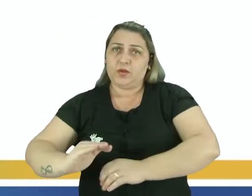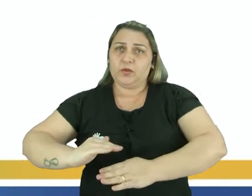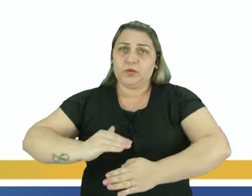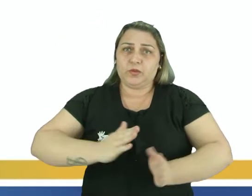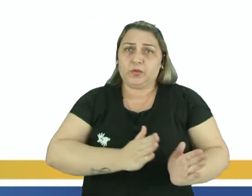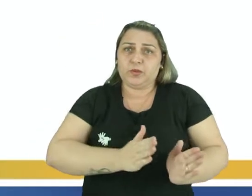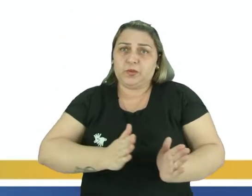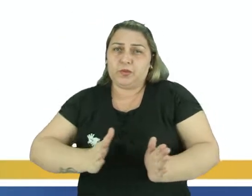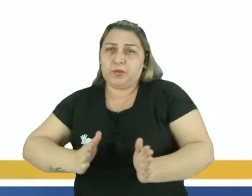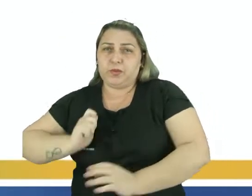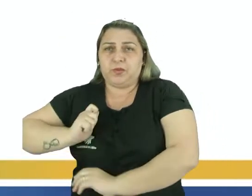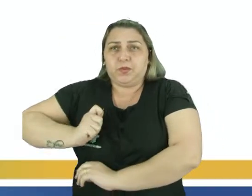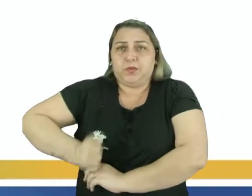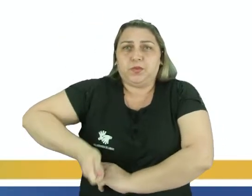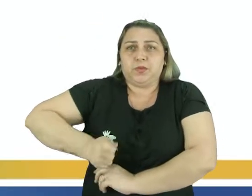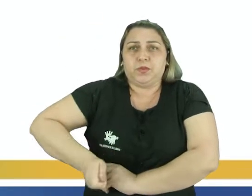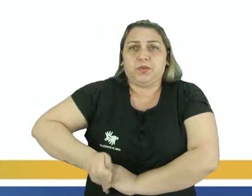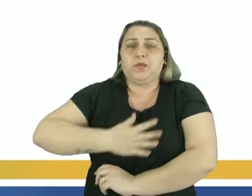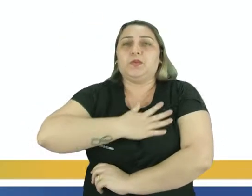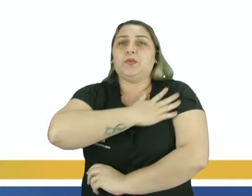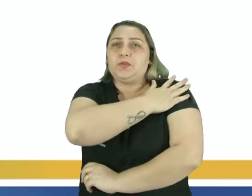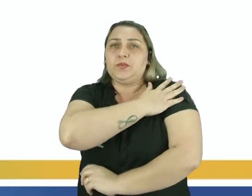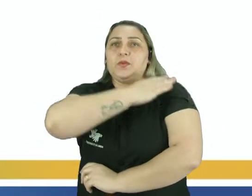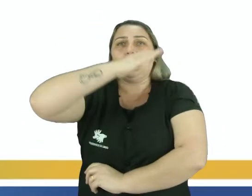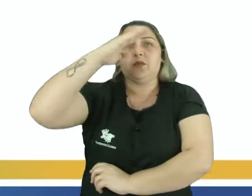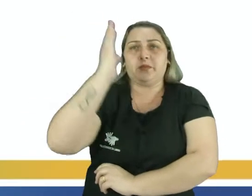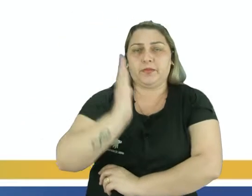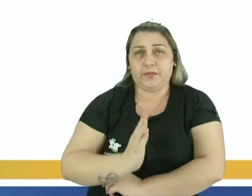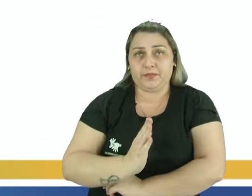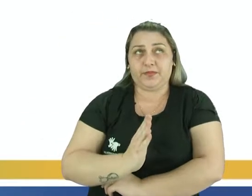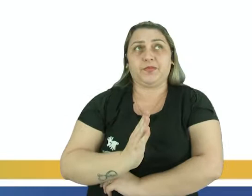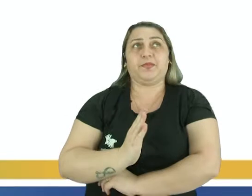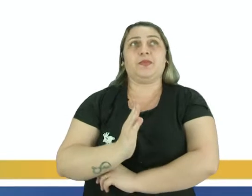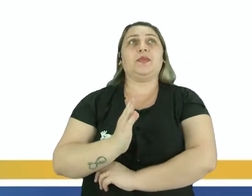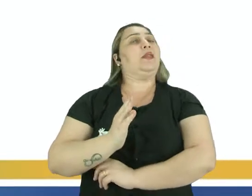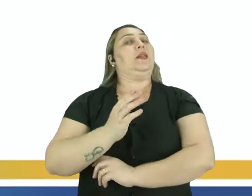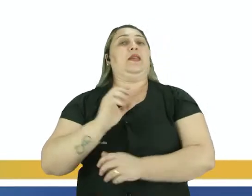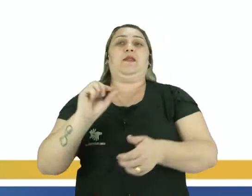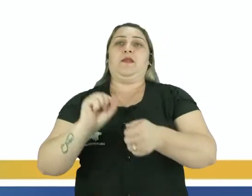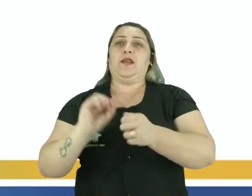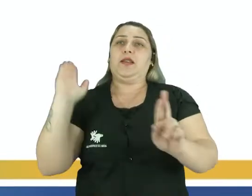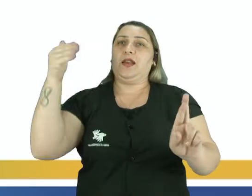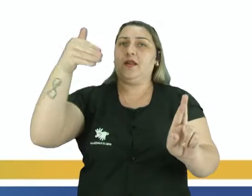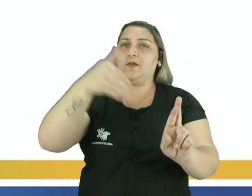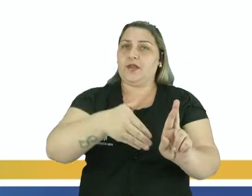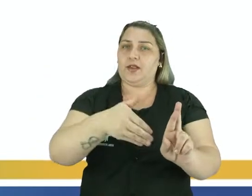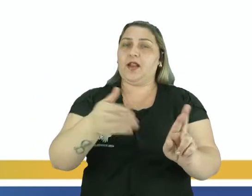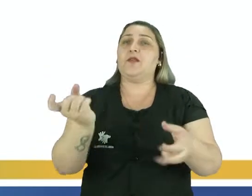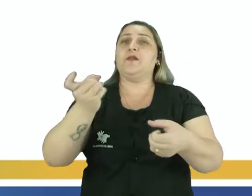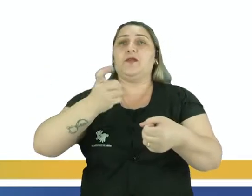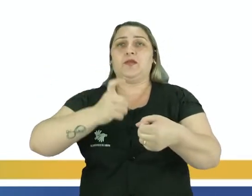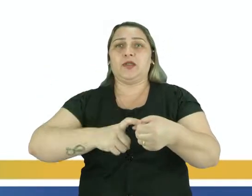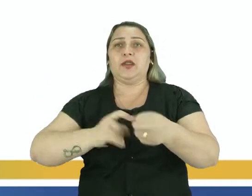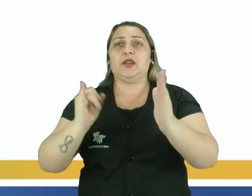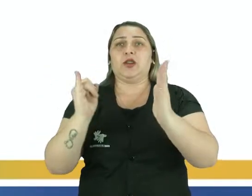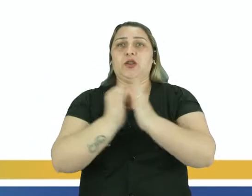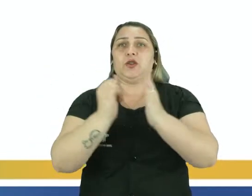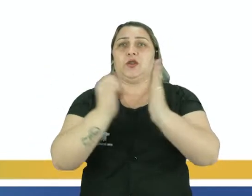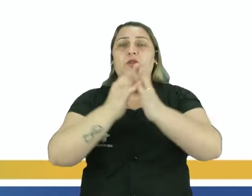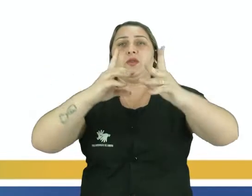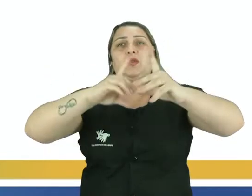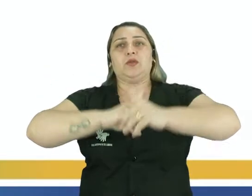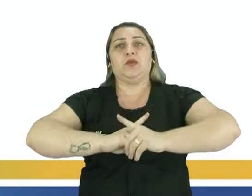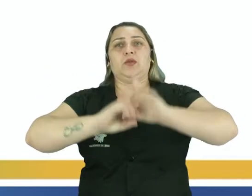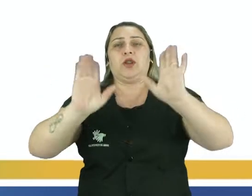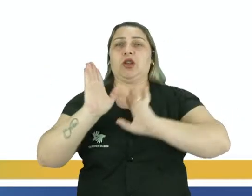de autoritarismo ou ditadura, como é o caso do Brasil. Ou seja, faz referência à recuperação das instituições